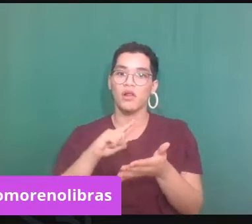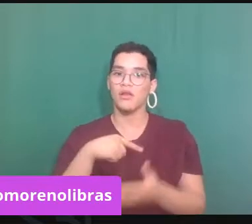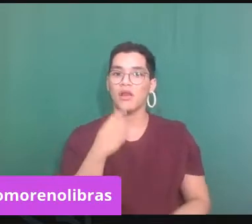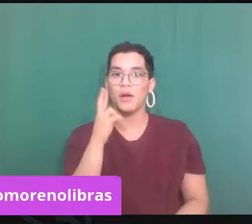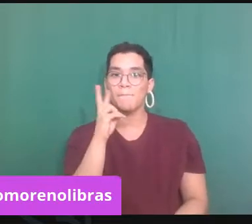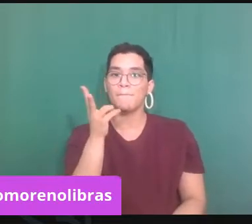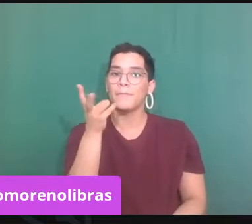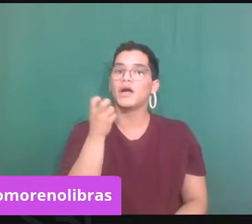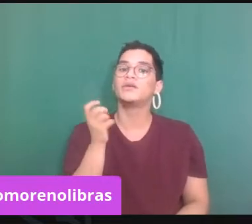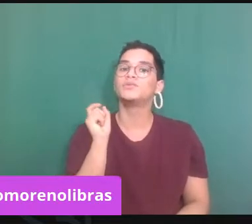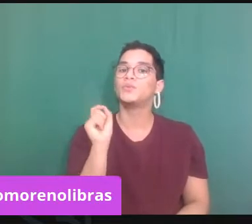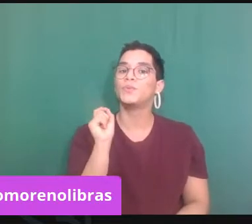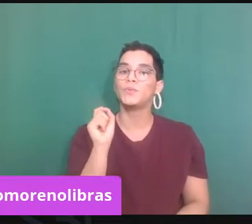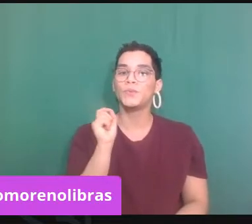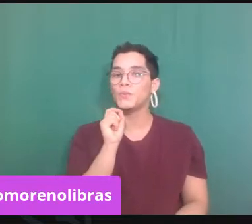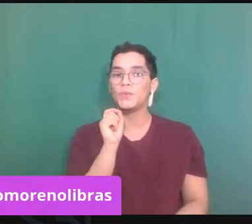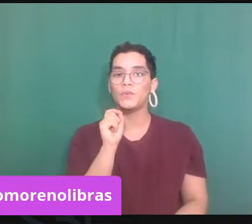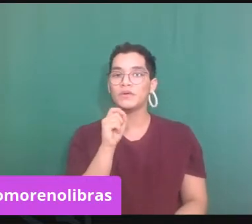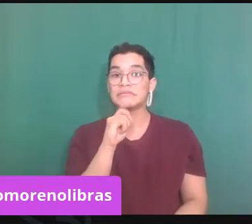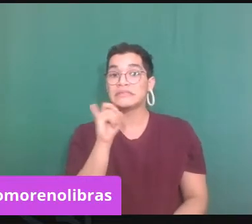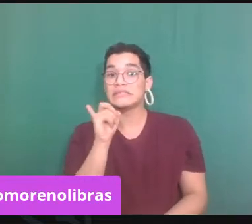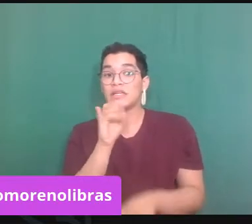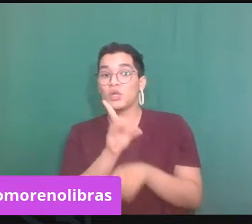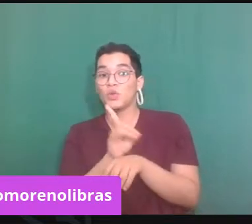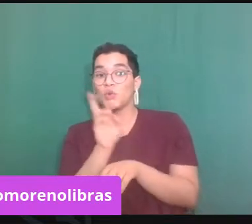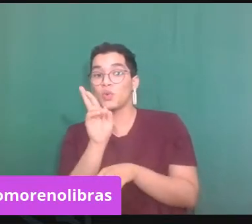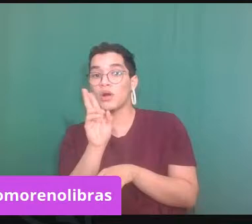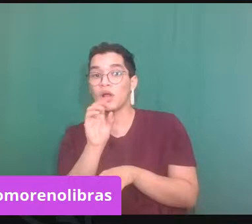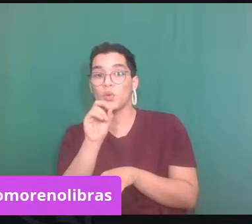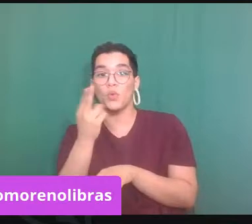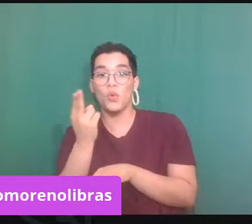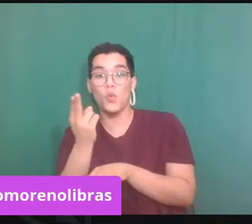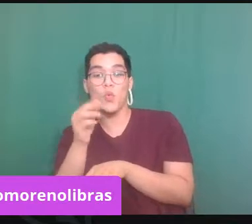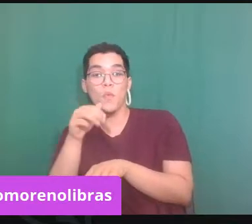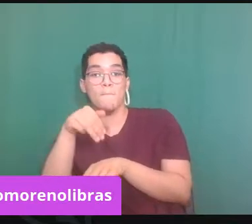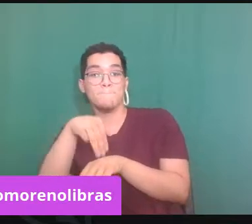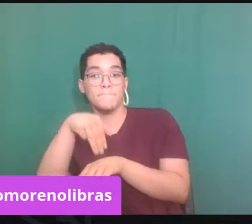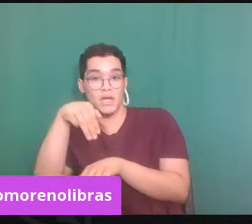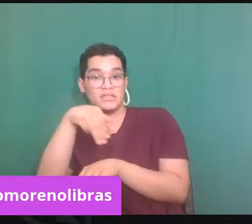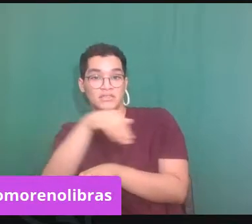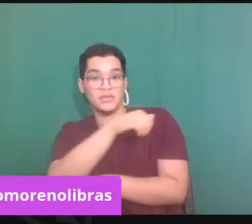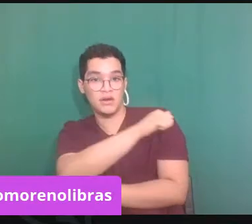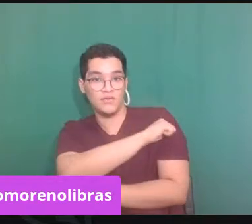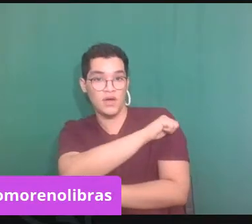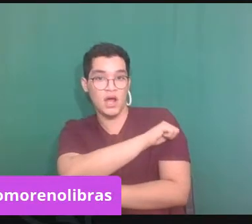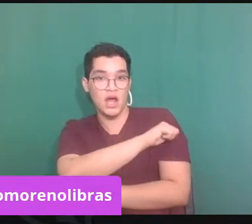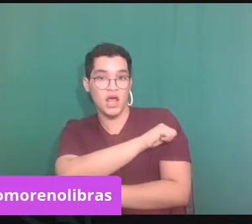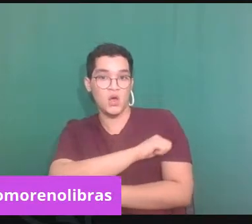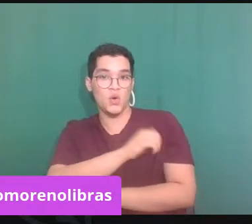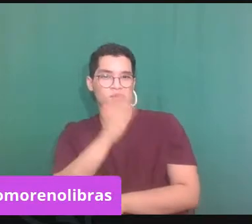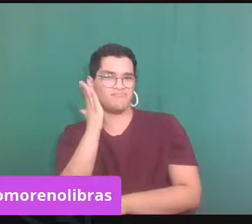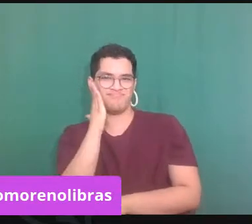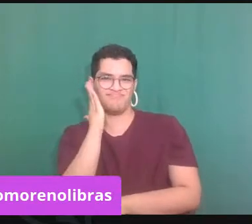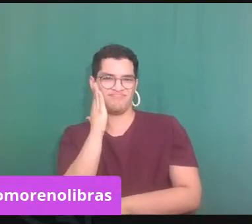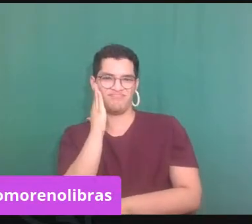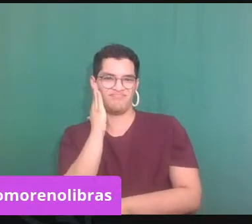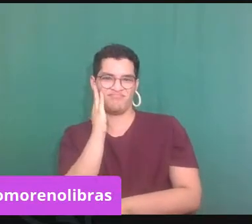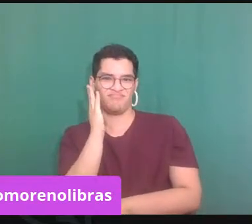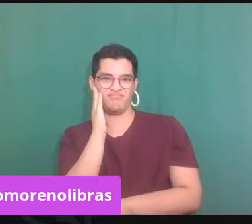o doutorando ou mestrando não for capaz de ele ler aquilo que